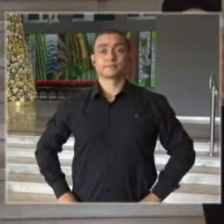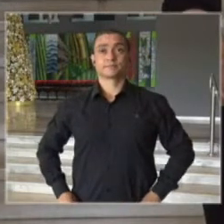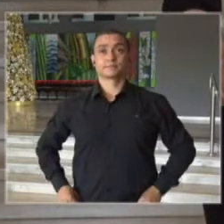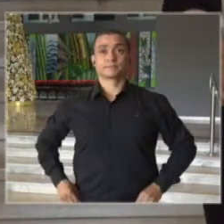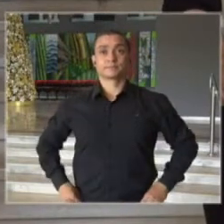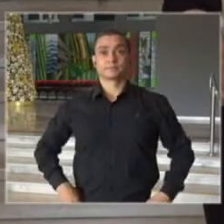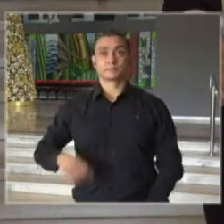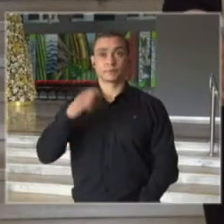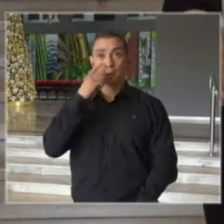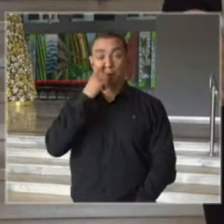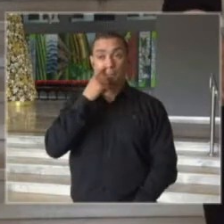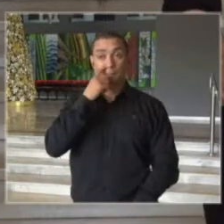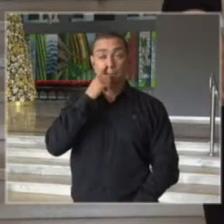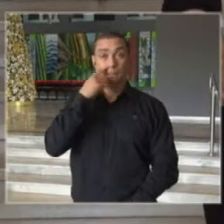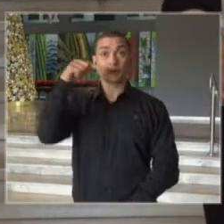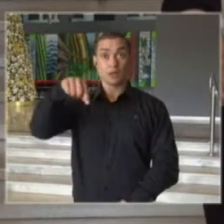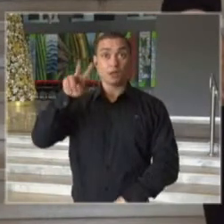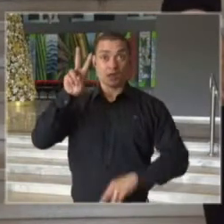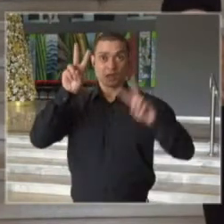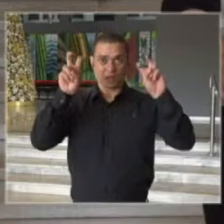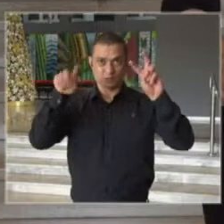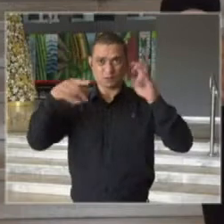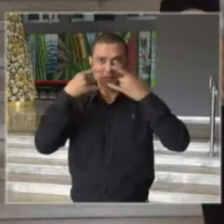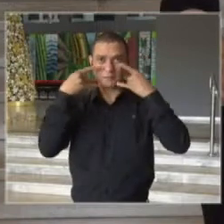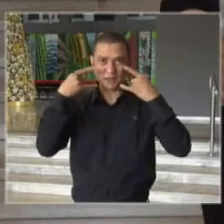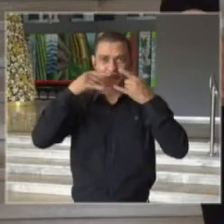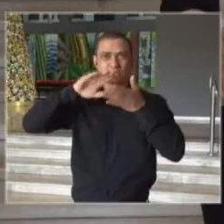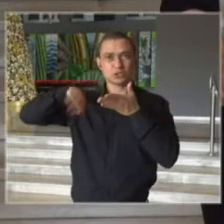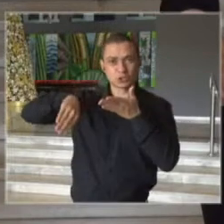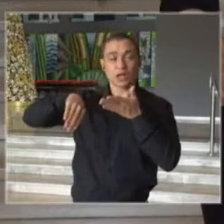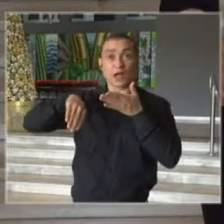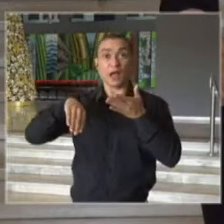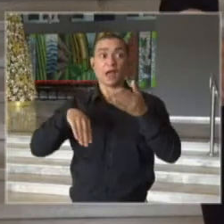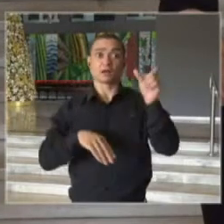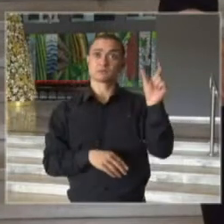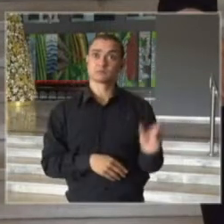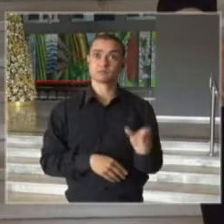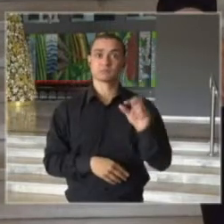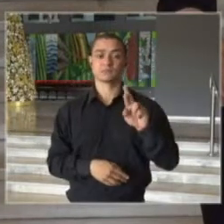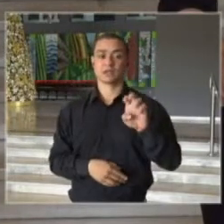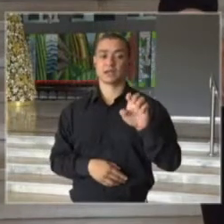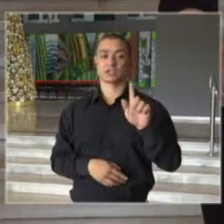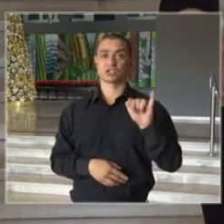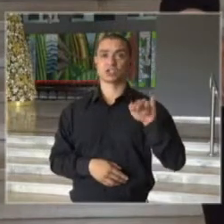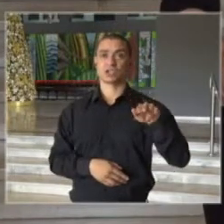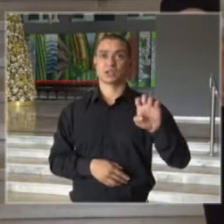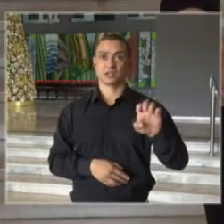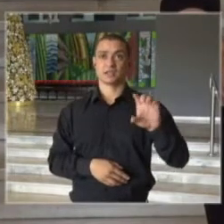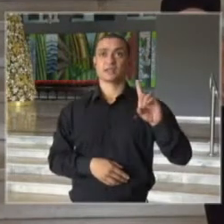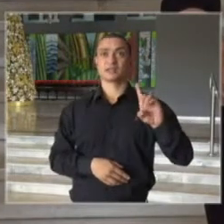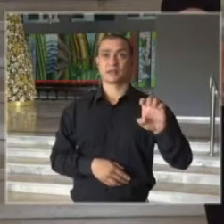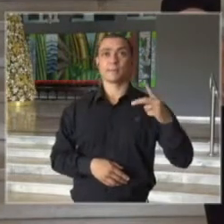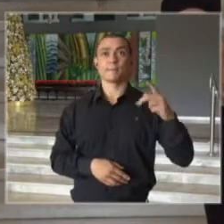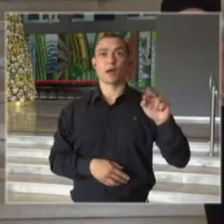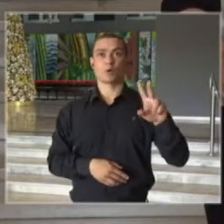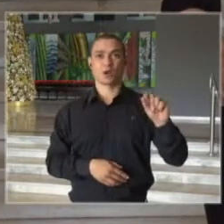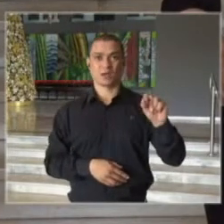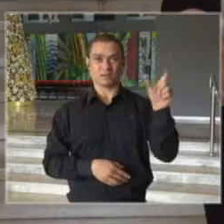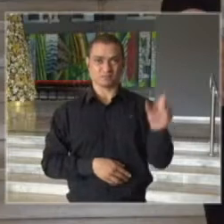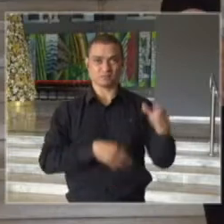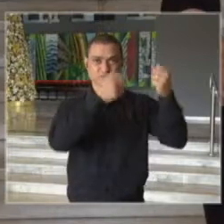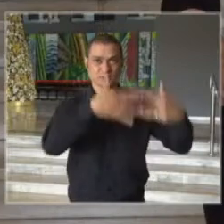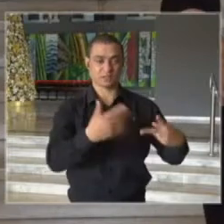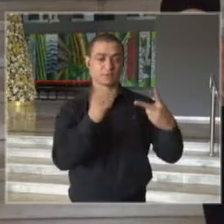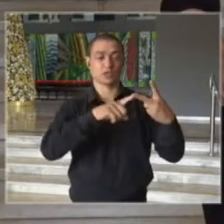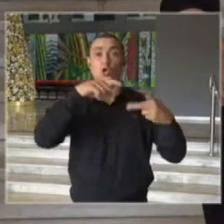Sobre isso, falará Regiane de Paula, nossa coordenadora do Programa Estadual de Imunização, e também o Dr.